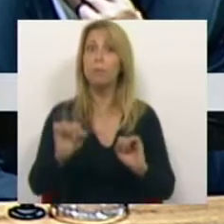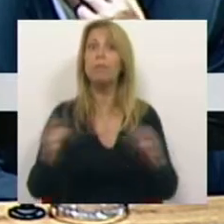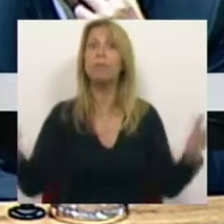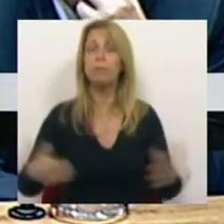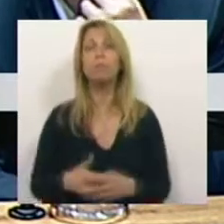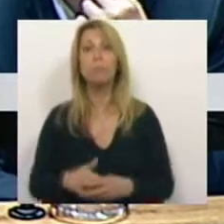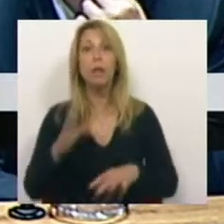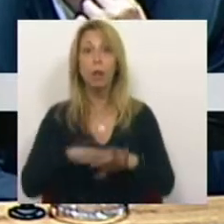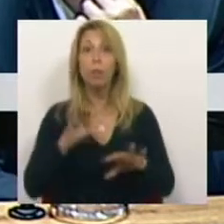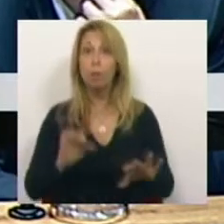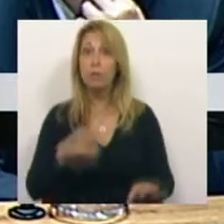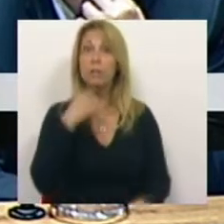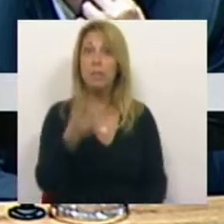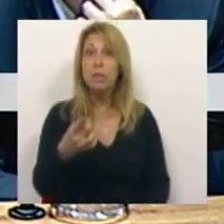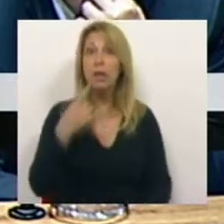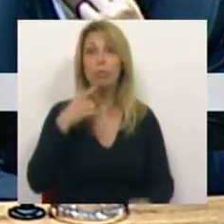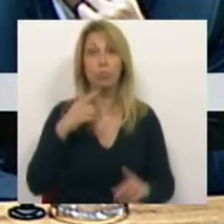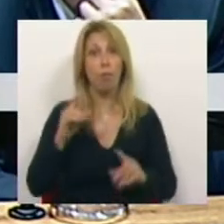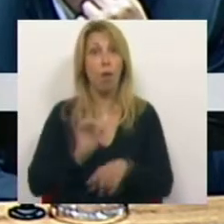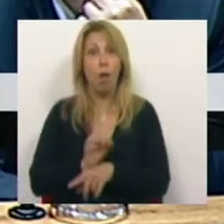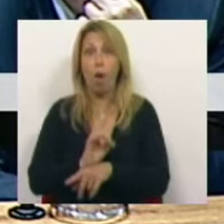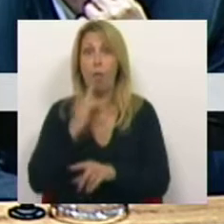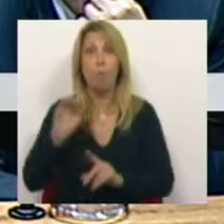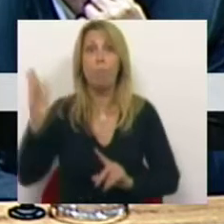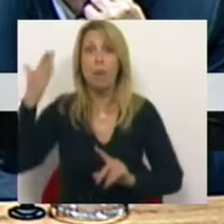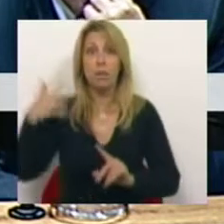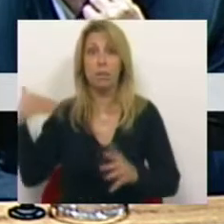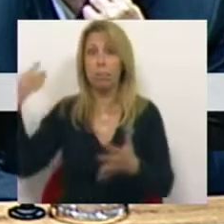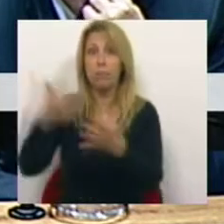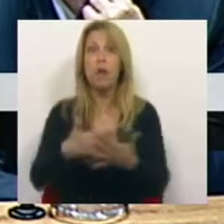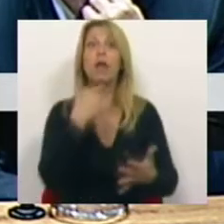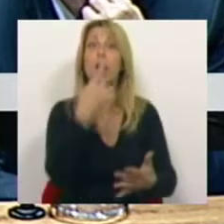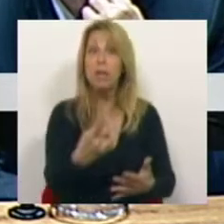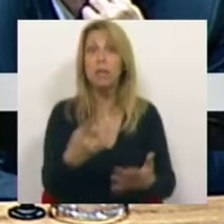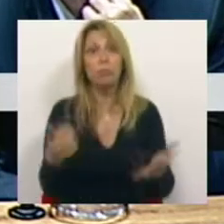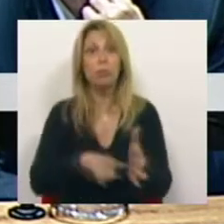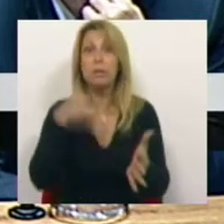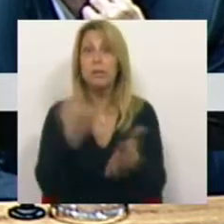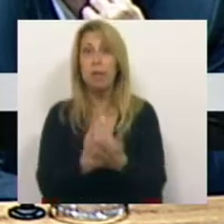isso, temos dito desde o princípio sempre mais ou menos o mesmo.